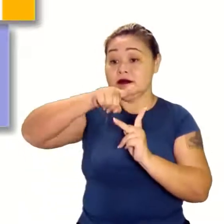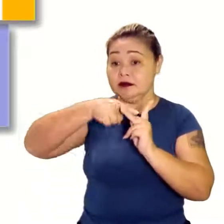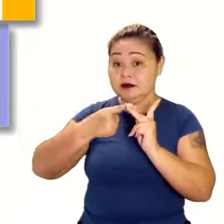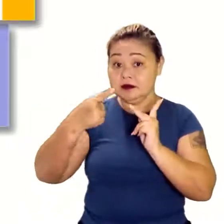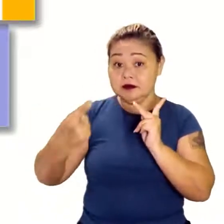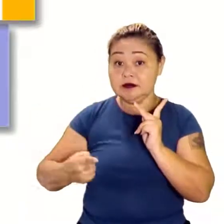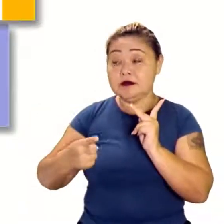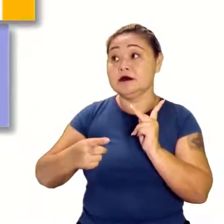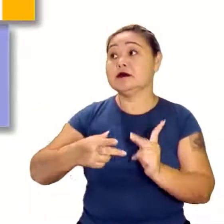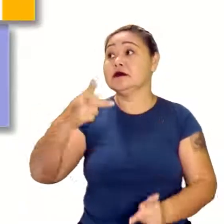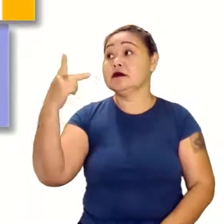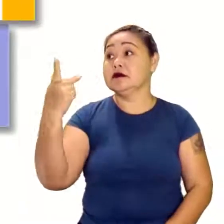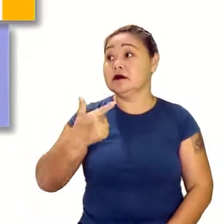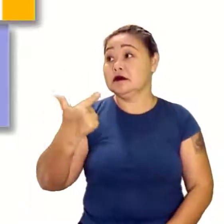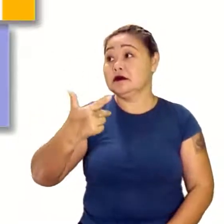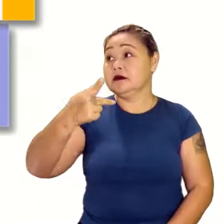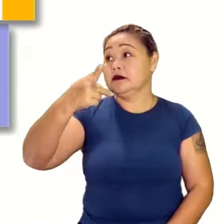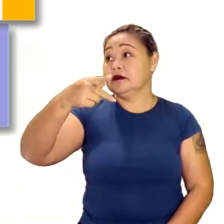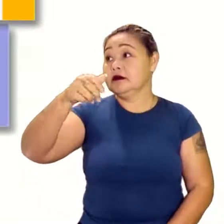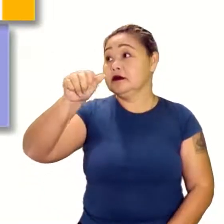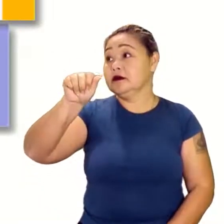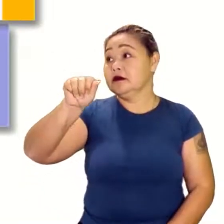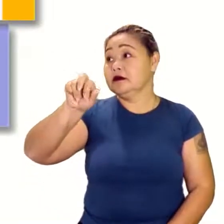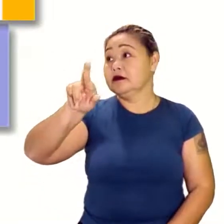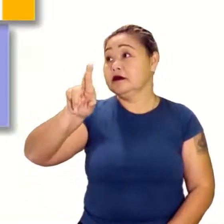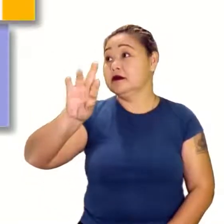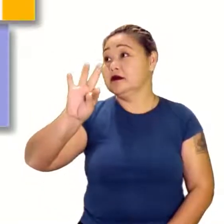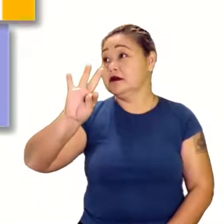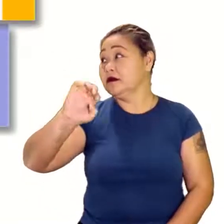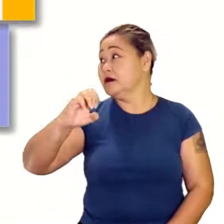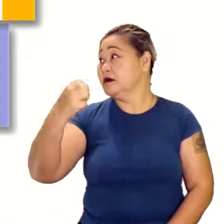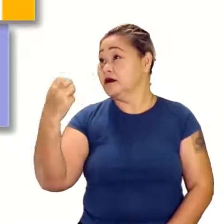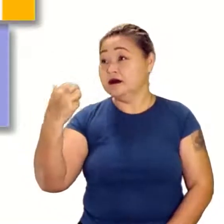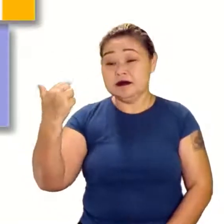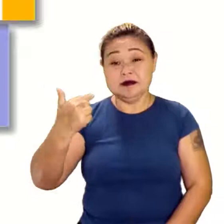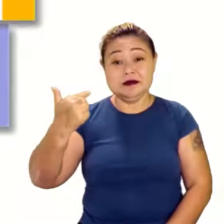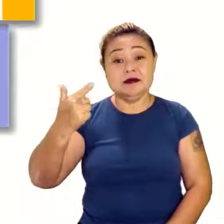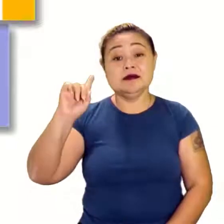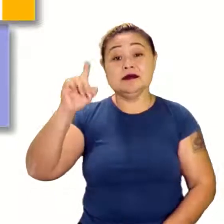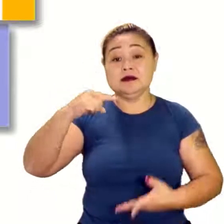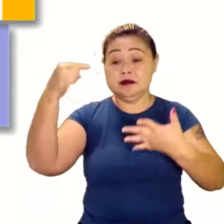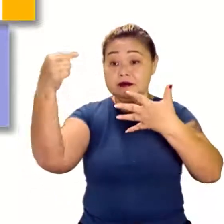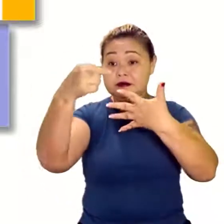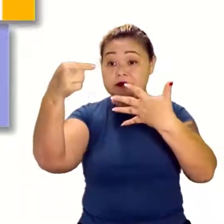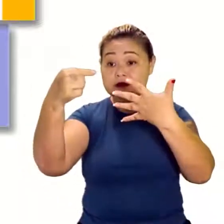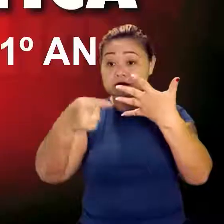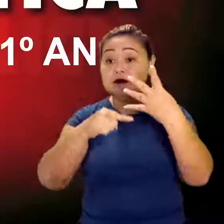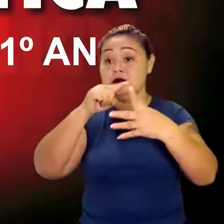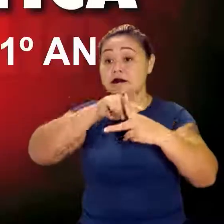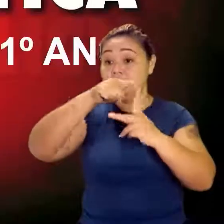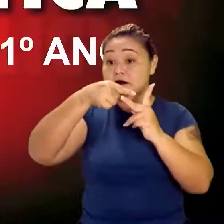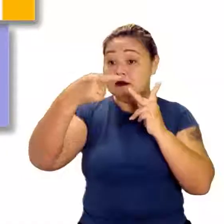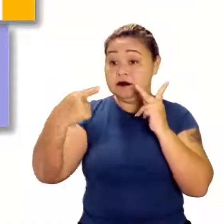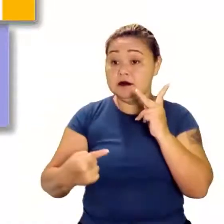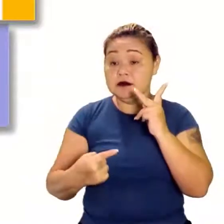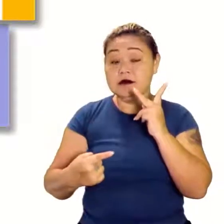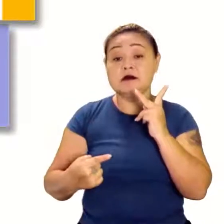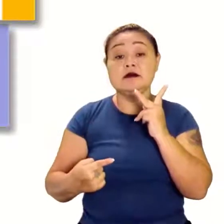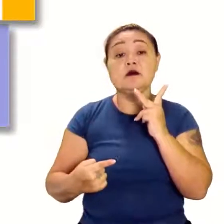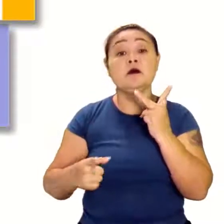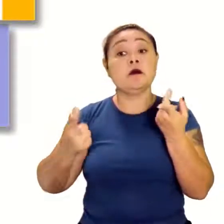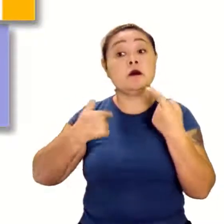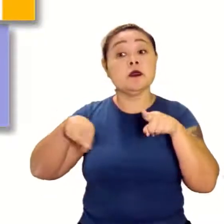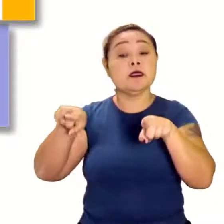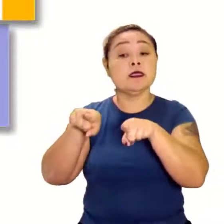Radiciação na sua segunda parte. Nós temos as propriedades da radiciação.